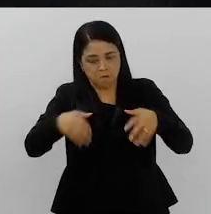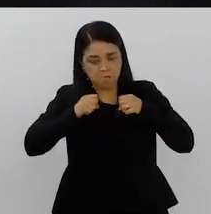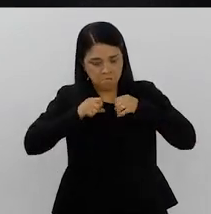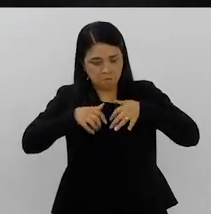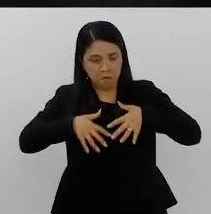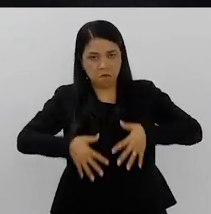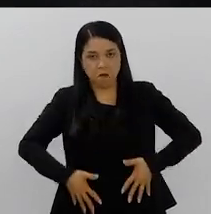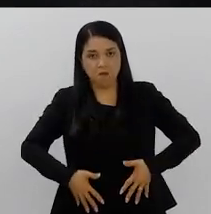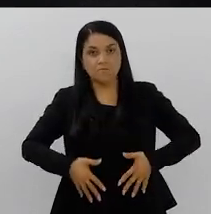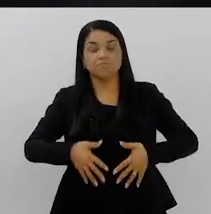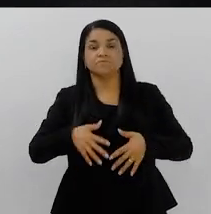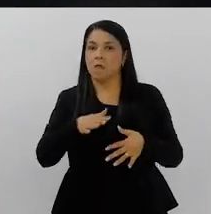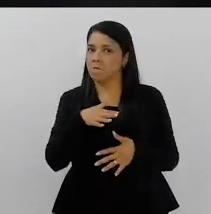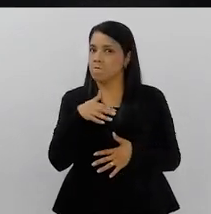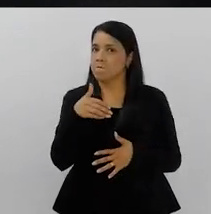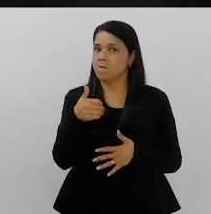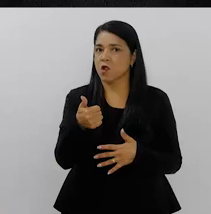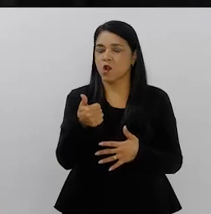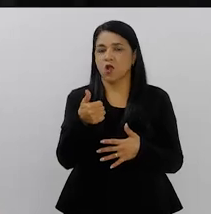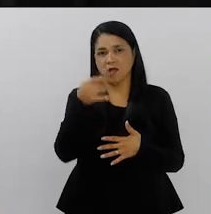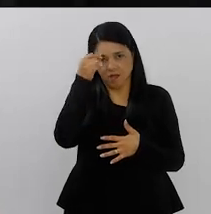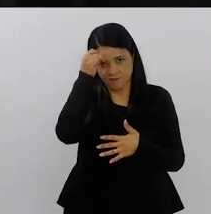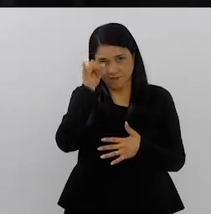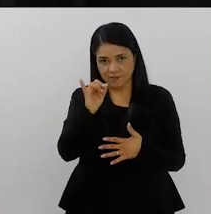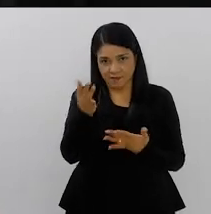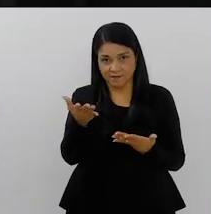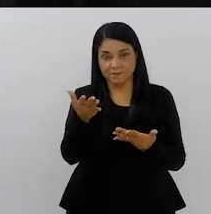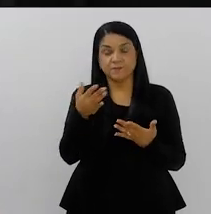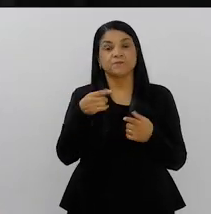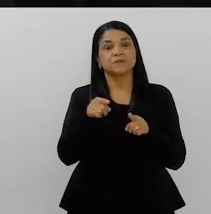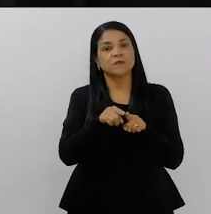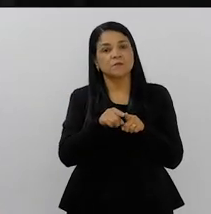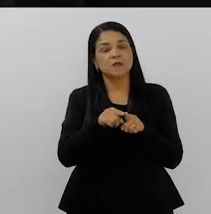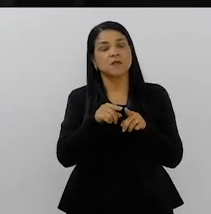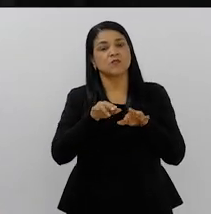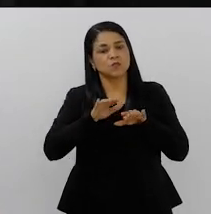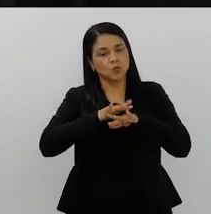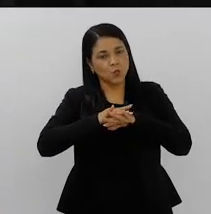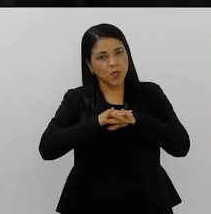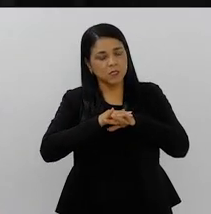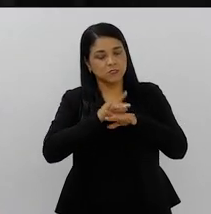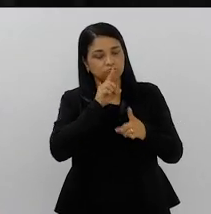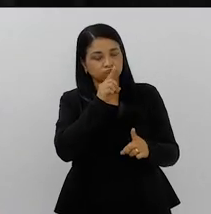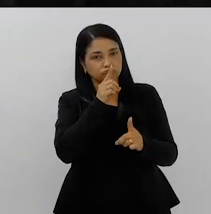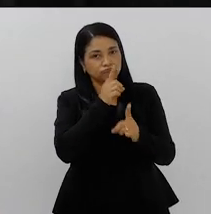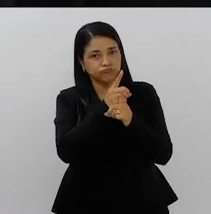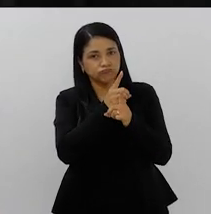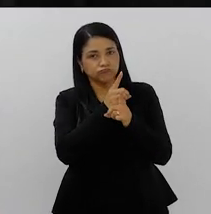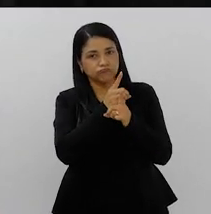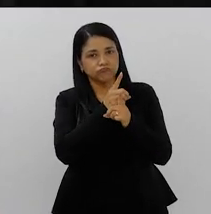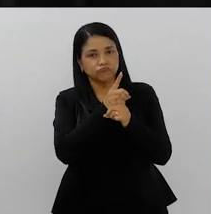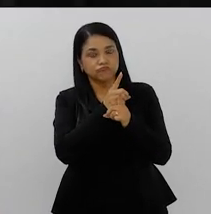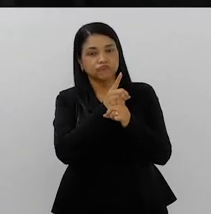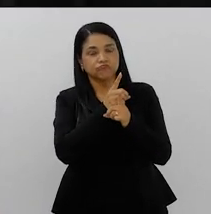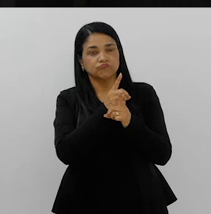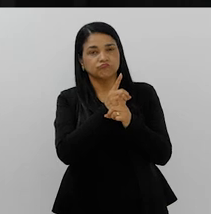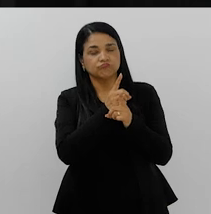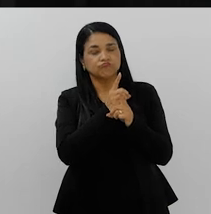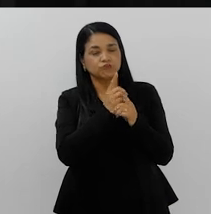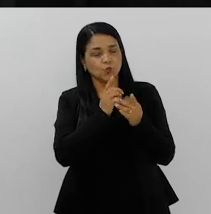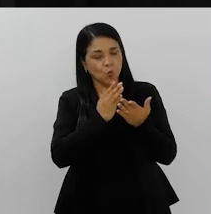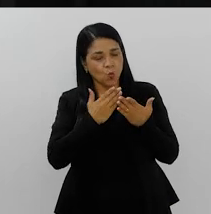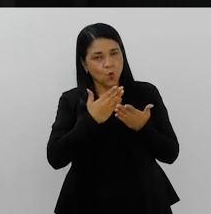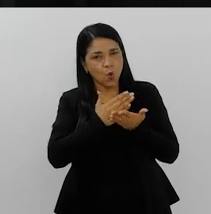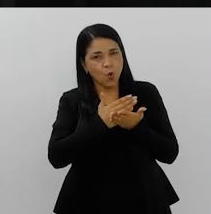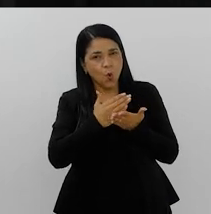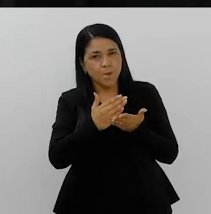dúvida nenhuma é a nossa maior arma Então faz muita diferença a doença quando descoberta eh em suas